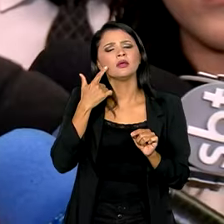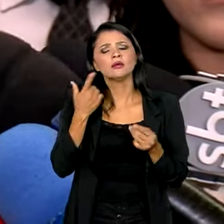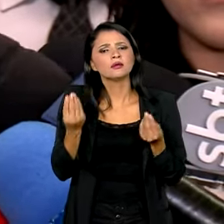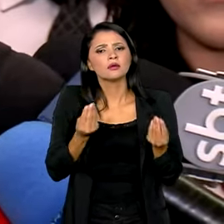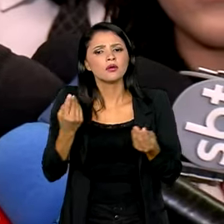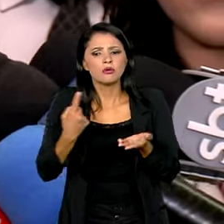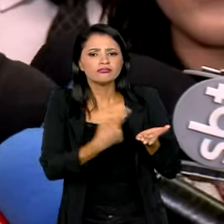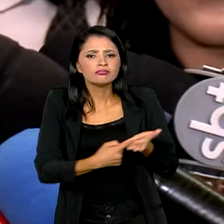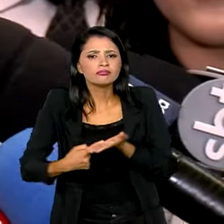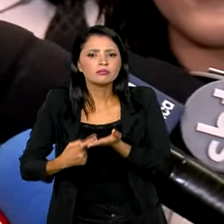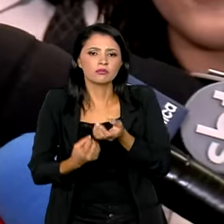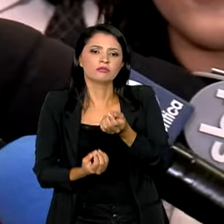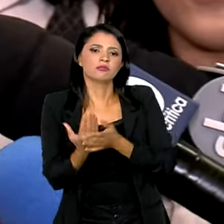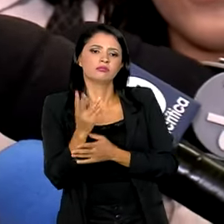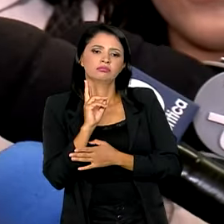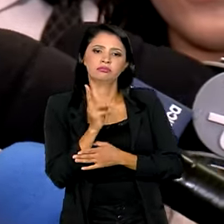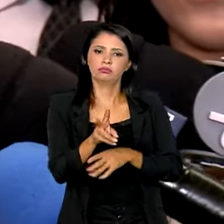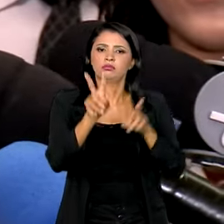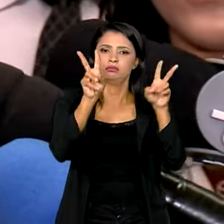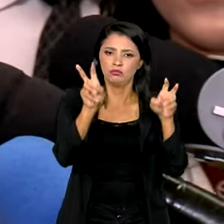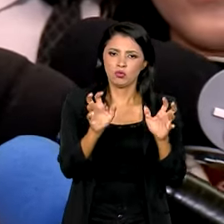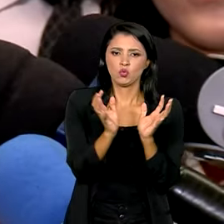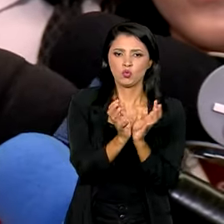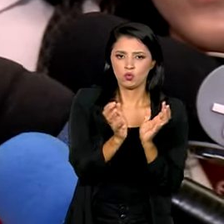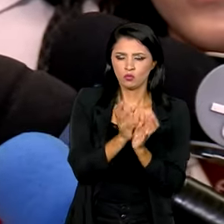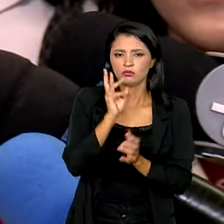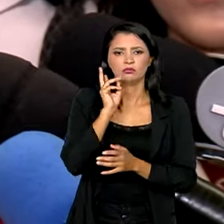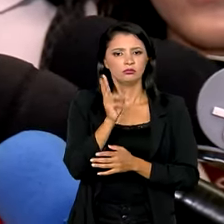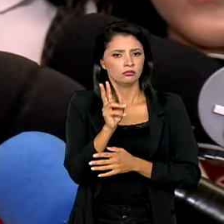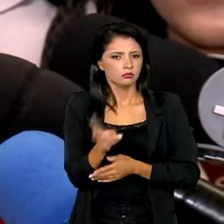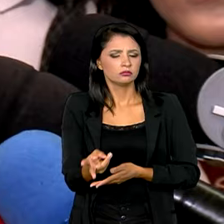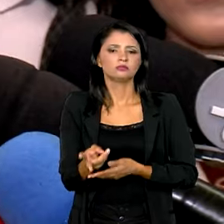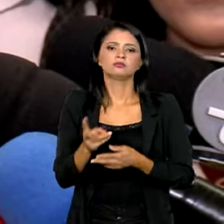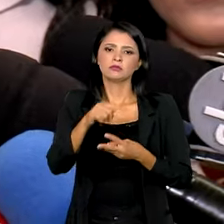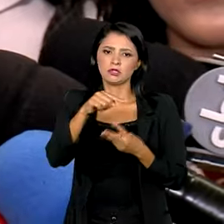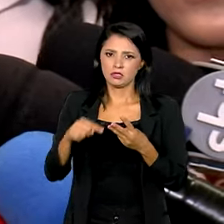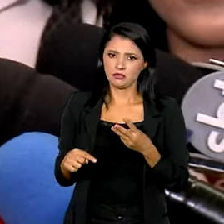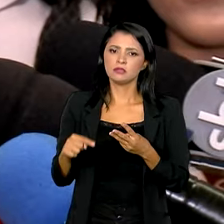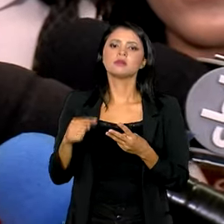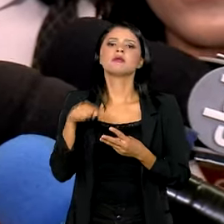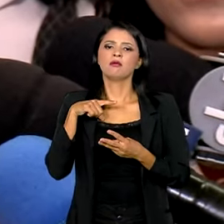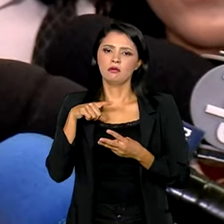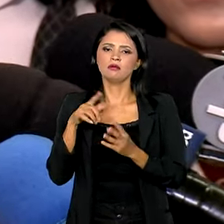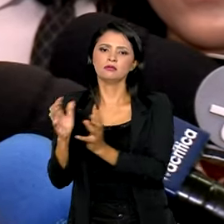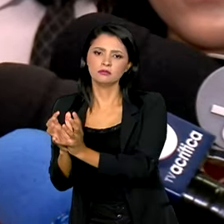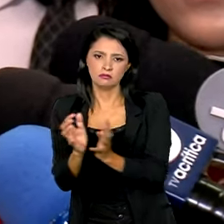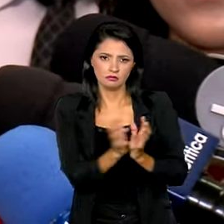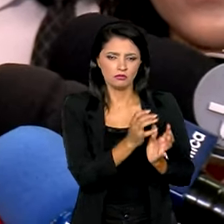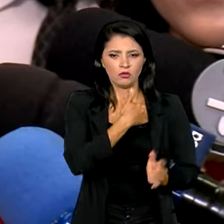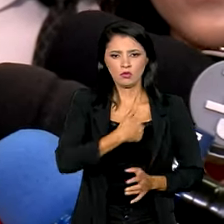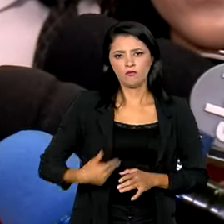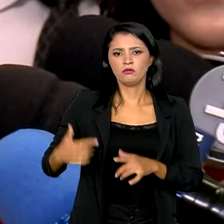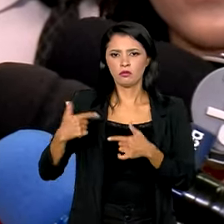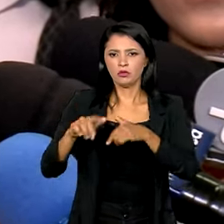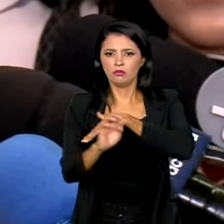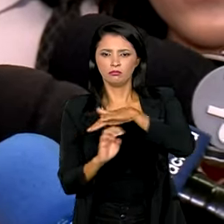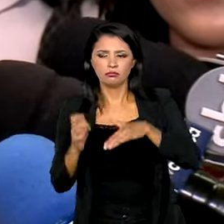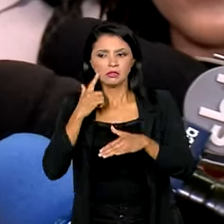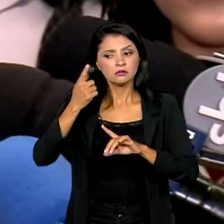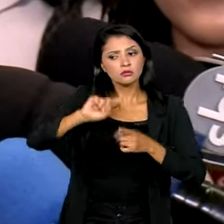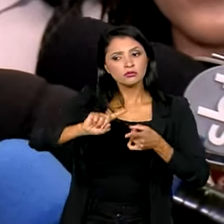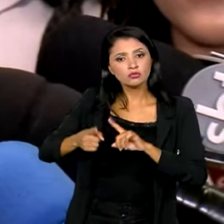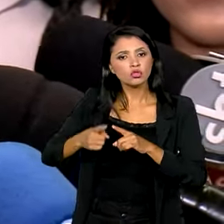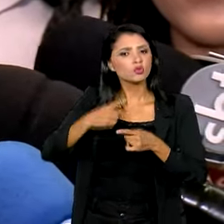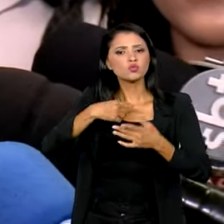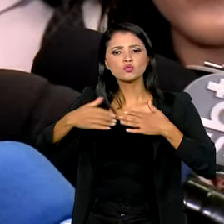uma mesa permanente da tripartite para discutir e enfrentar toda e